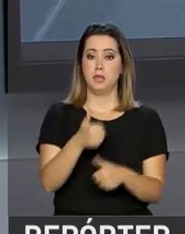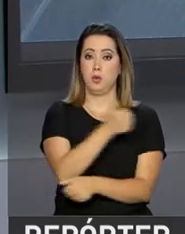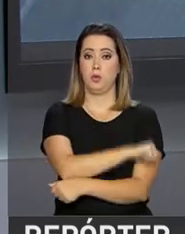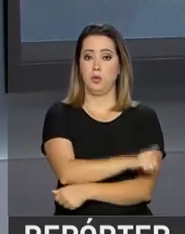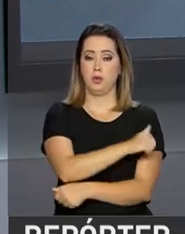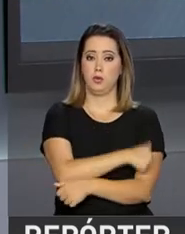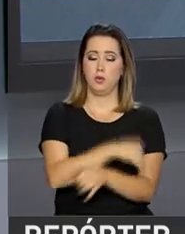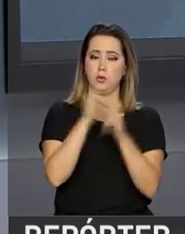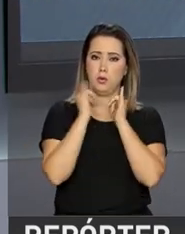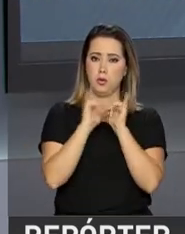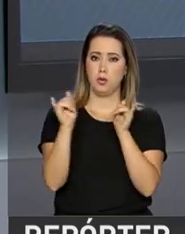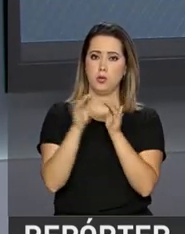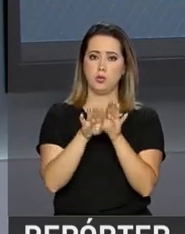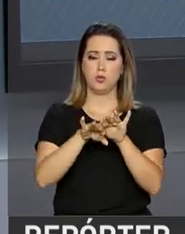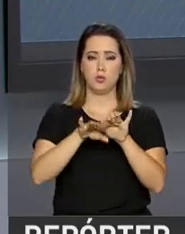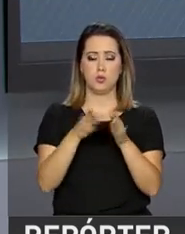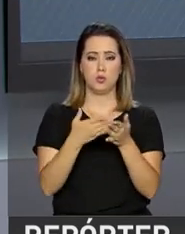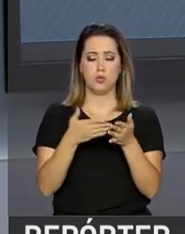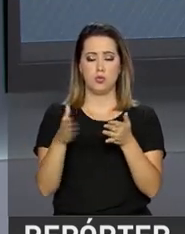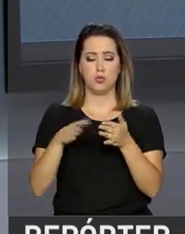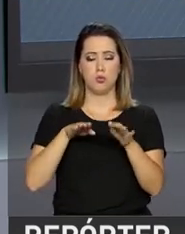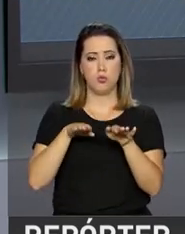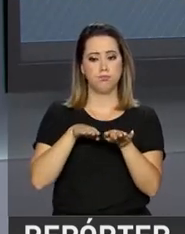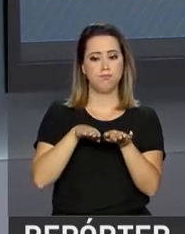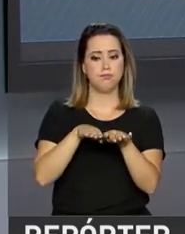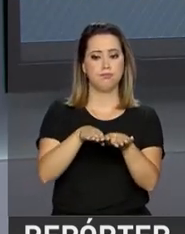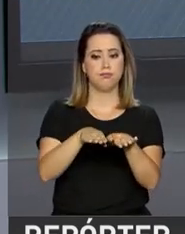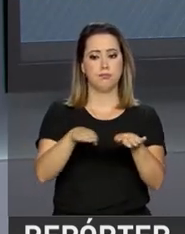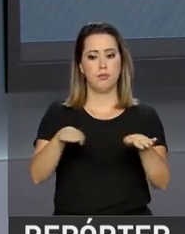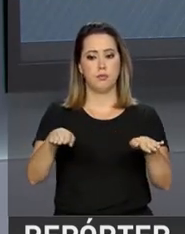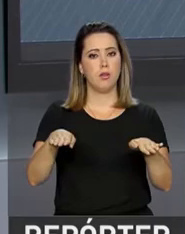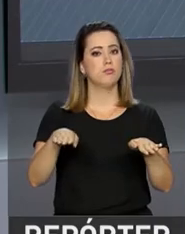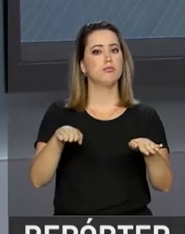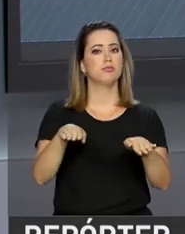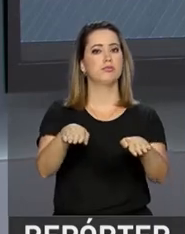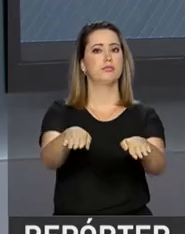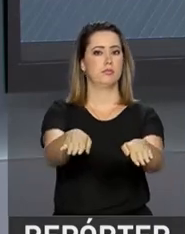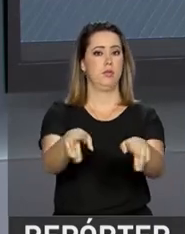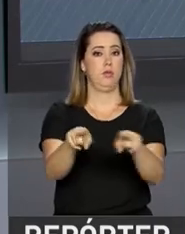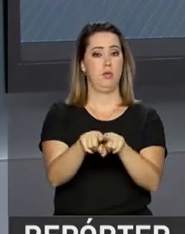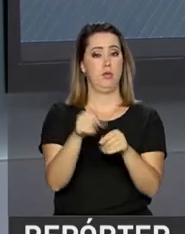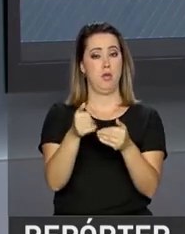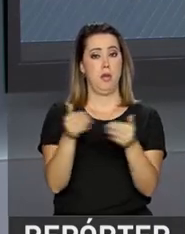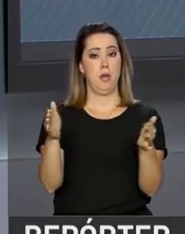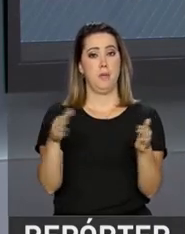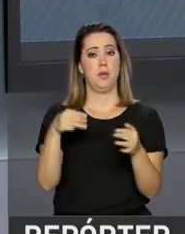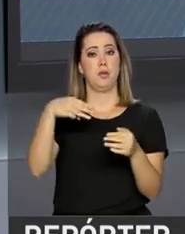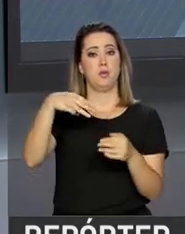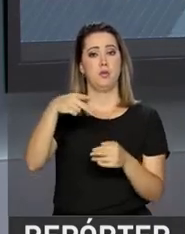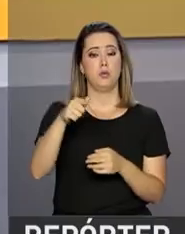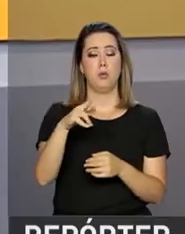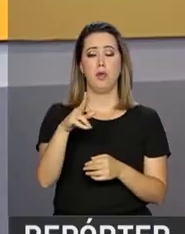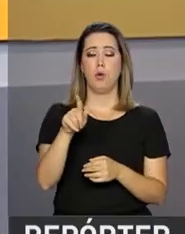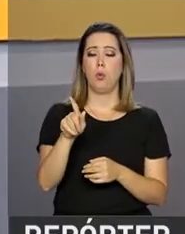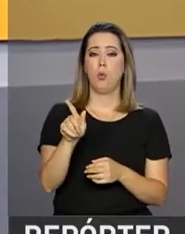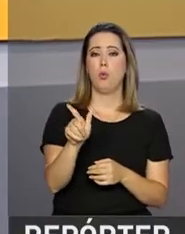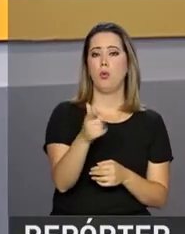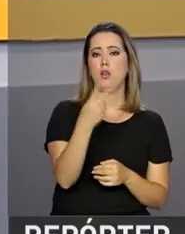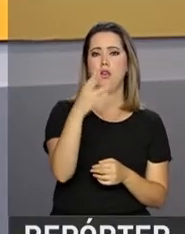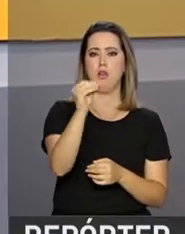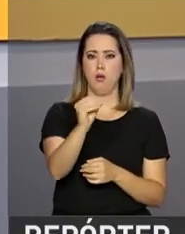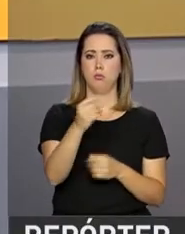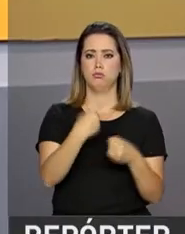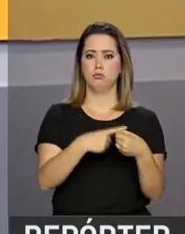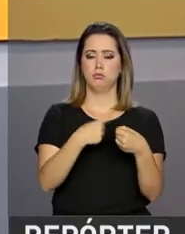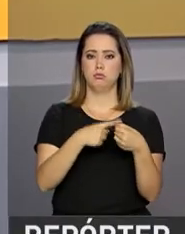e anunciou o alargamento do trecho da BR-101 e a abertura do mergulhão da cidade. Segundo o